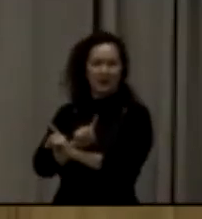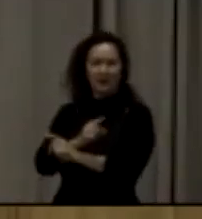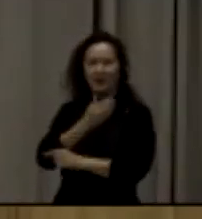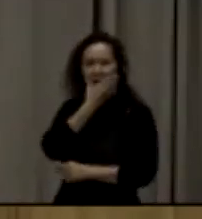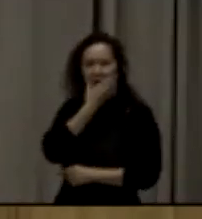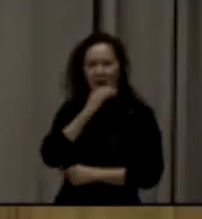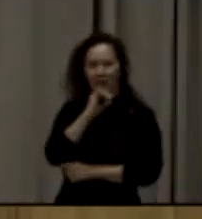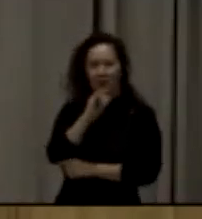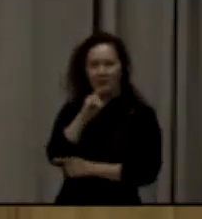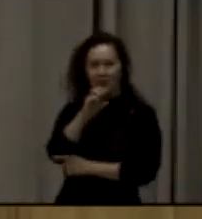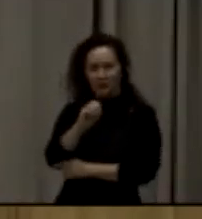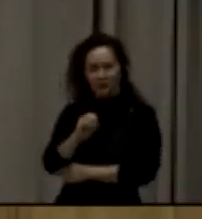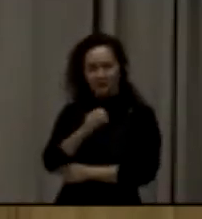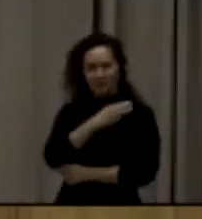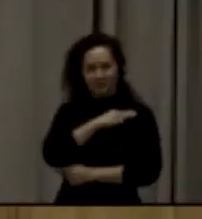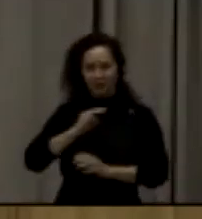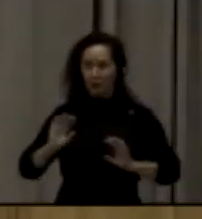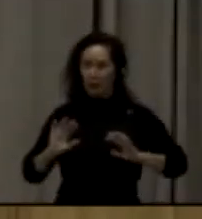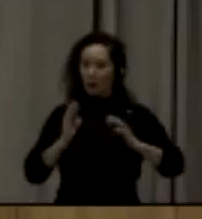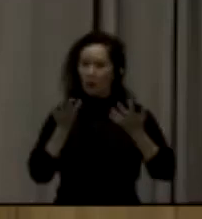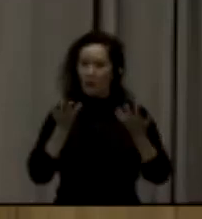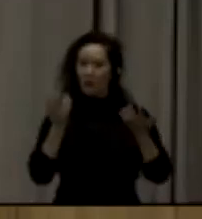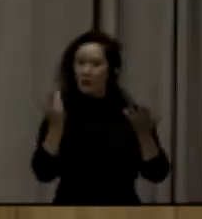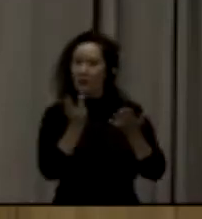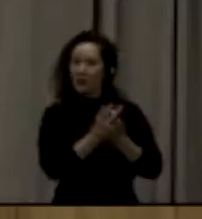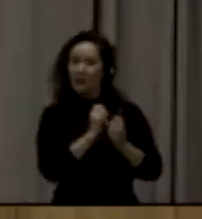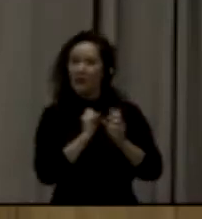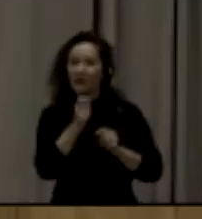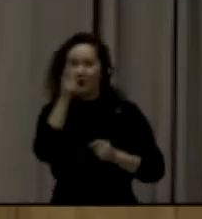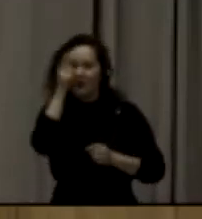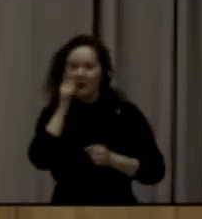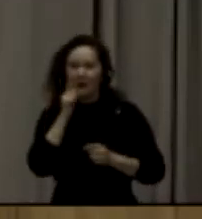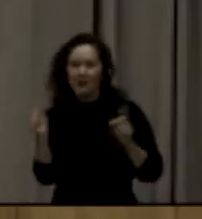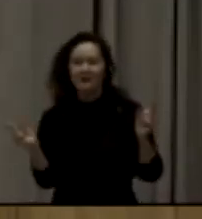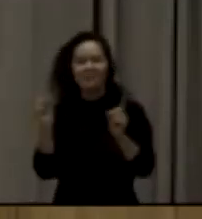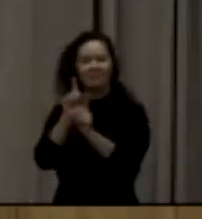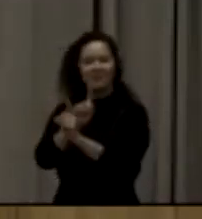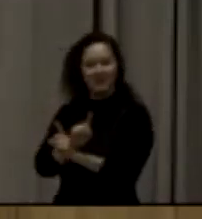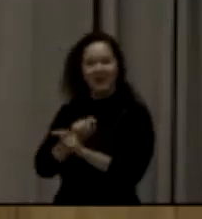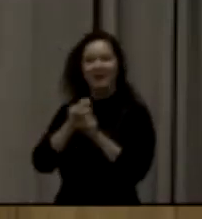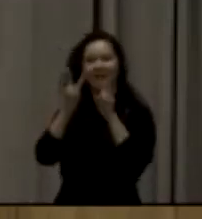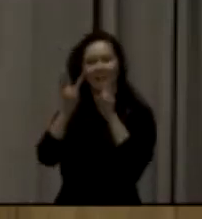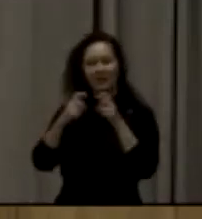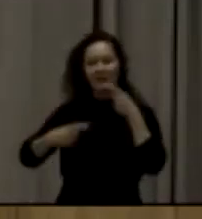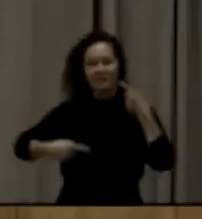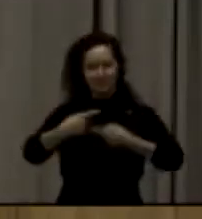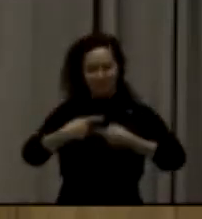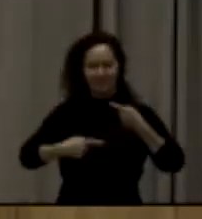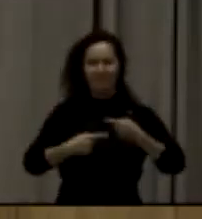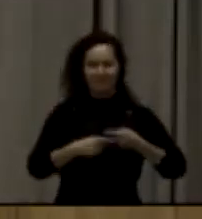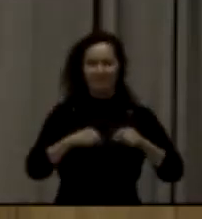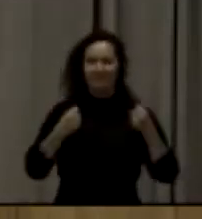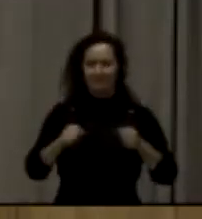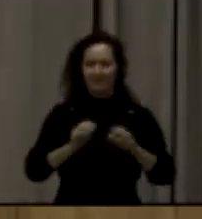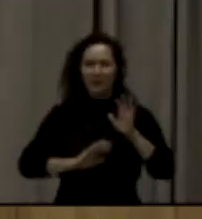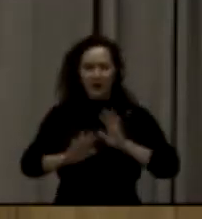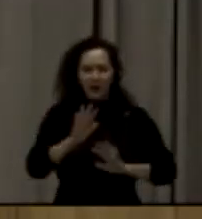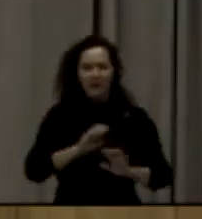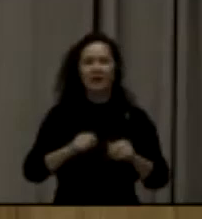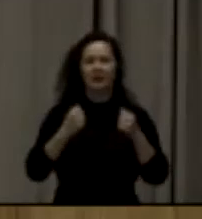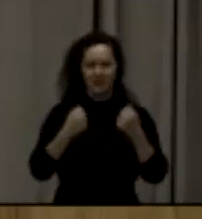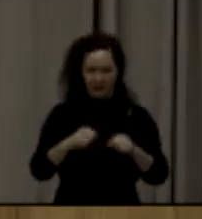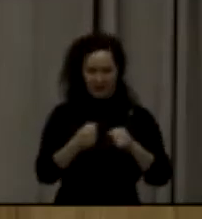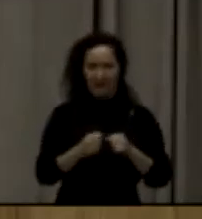então ministro, chegou a comemorar o fato de terem conseguido inverter a pauta da discussão. Então, precisamos ter muito